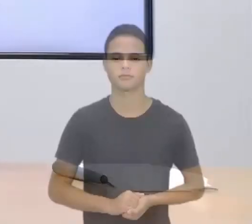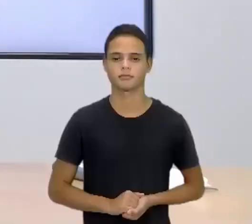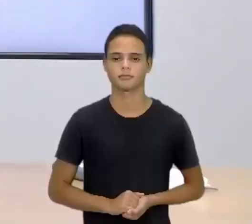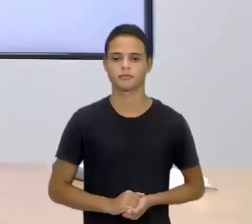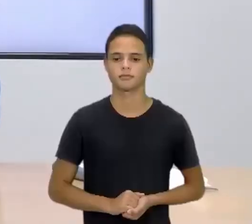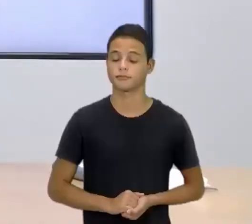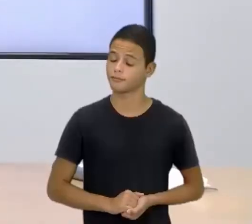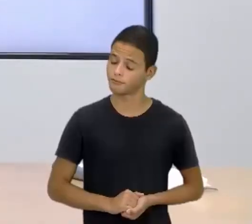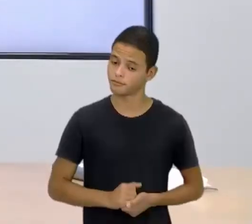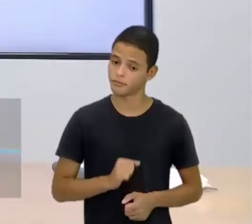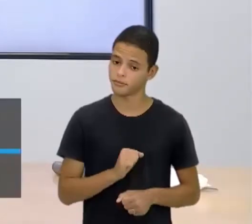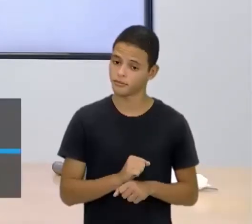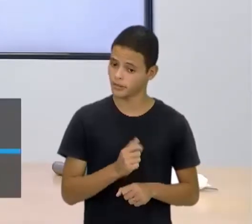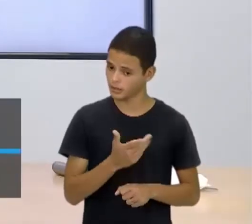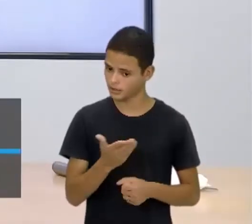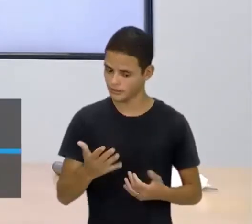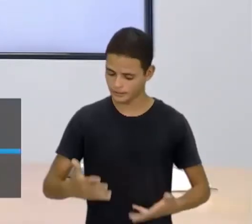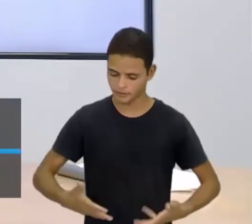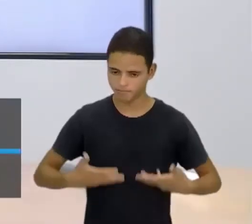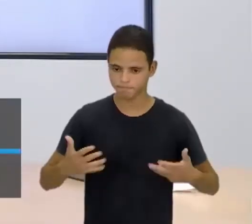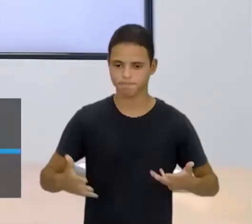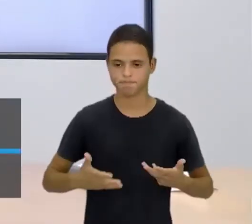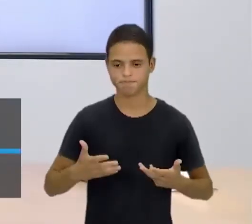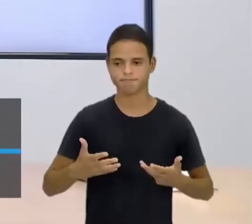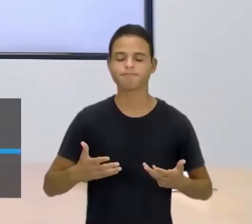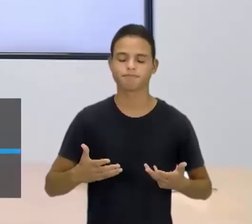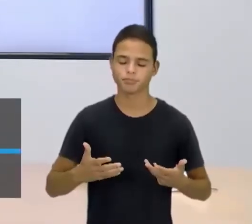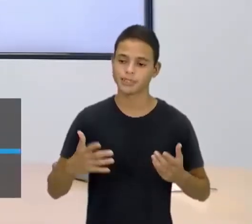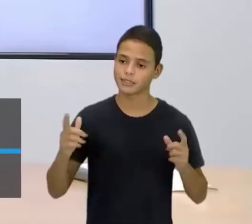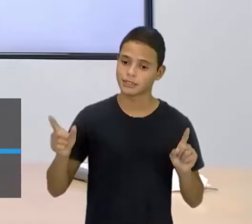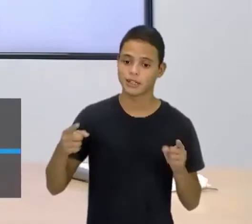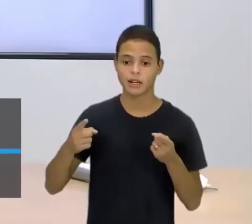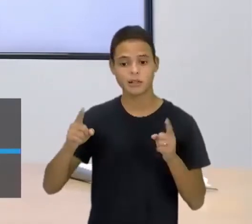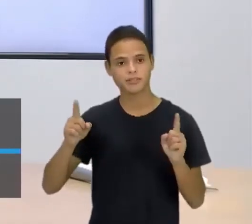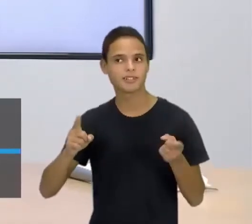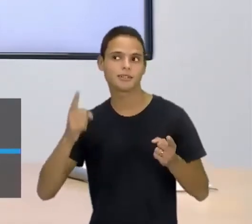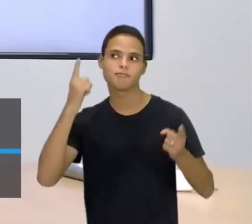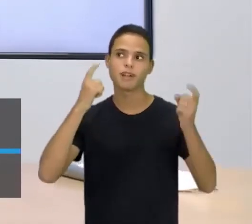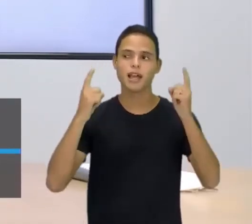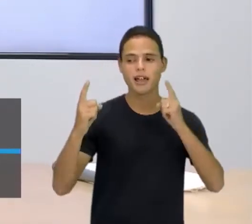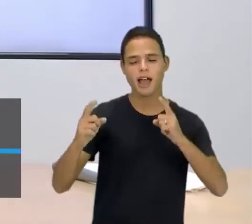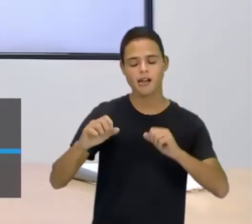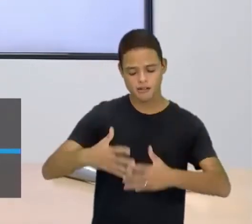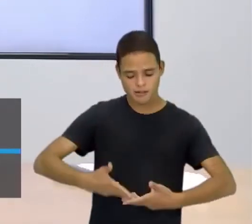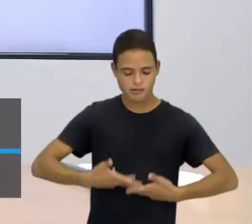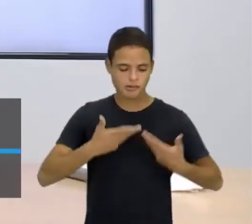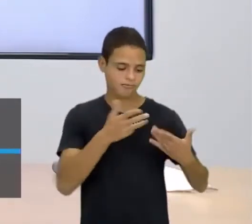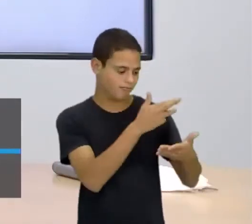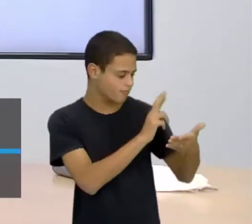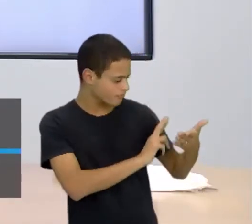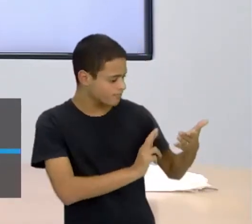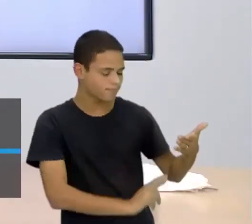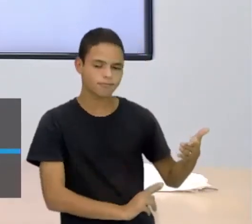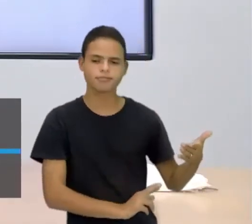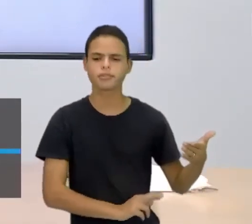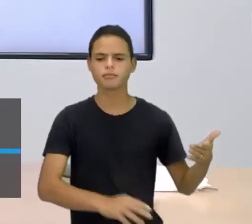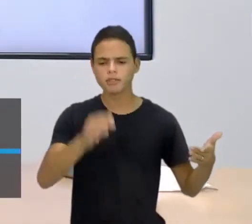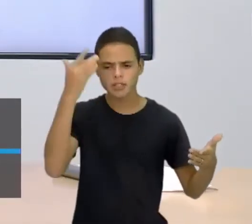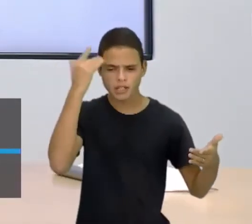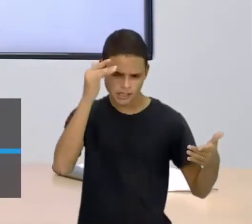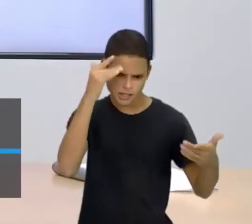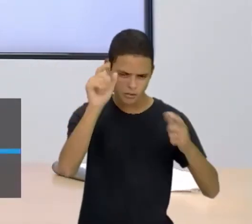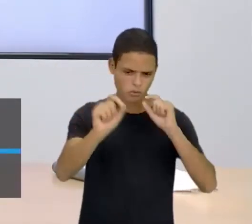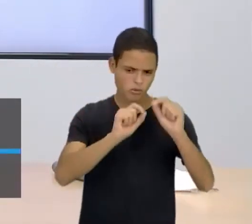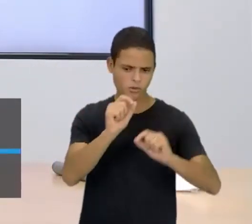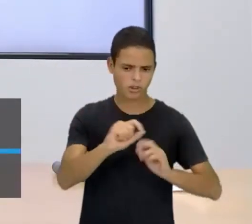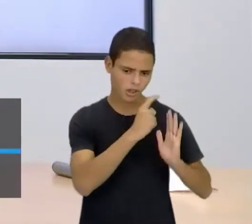Bom, espero que você tenha se animado aí com essa música e respondido aí o que você pensa, o que você lembra sobre o artigo de divulgação